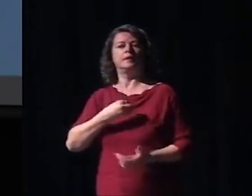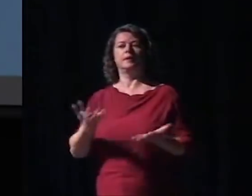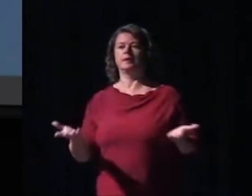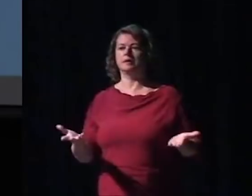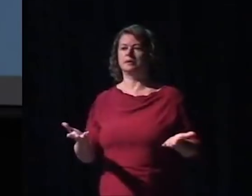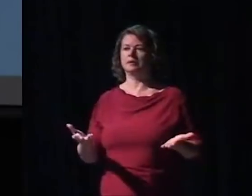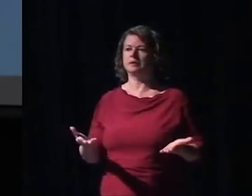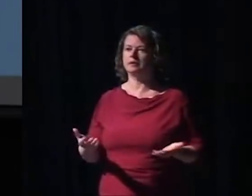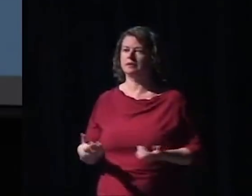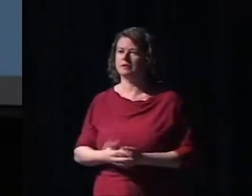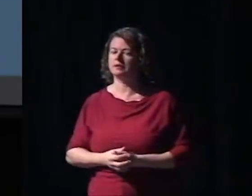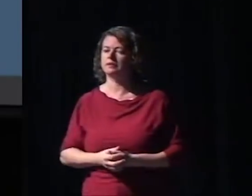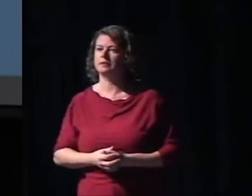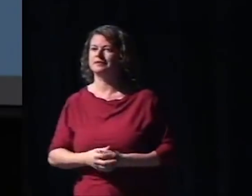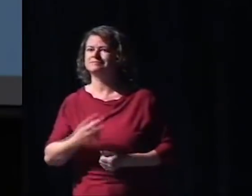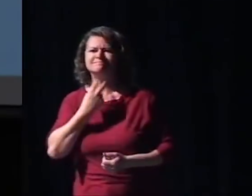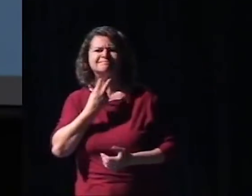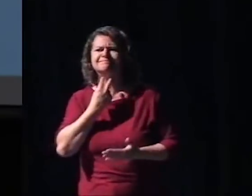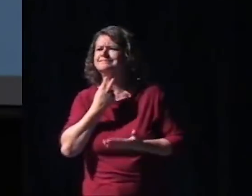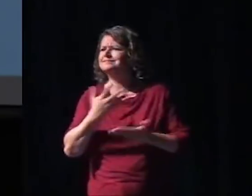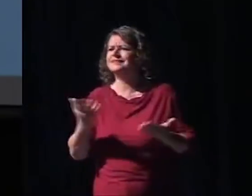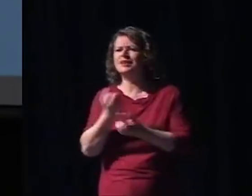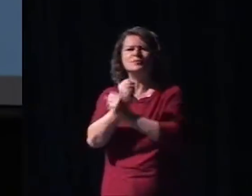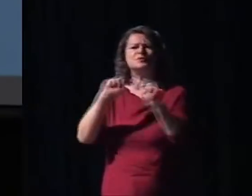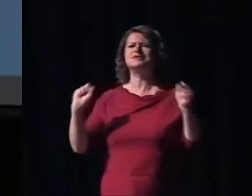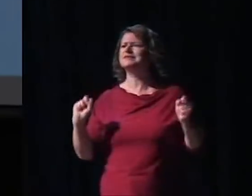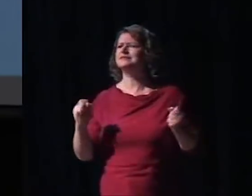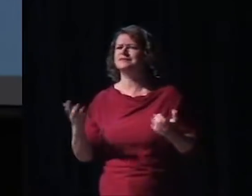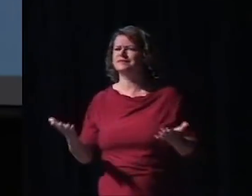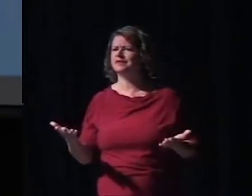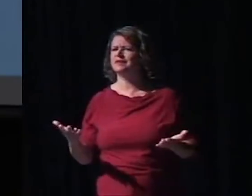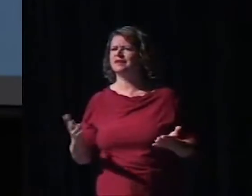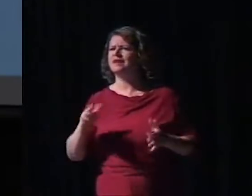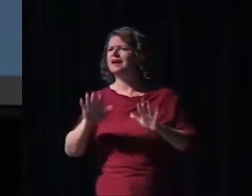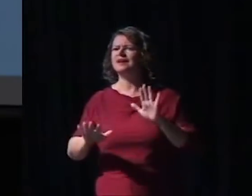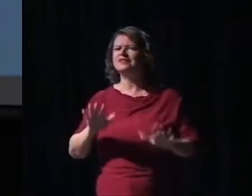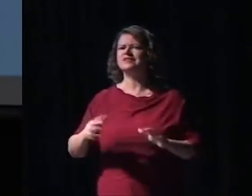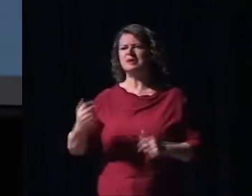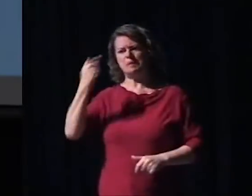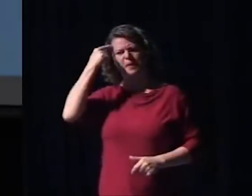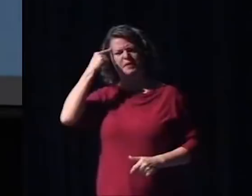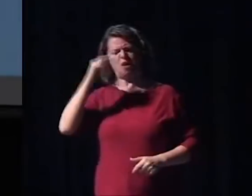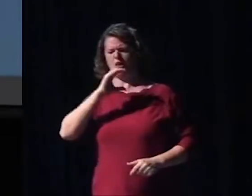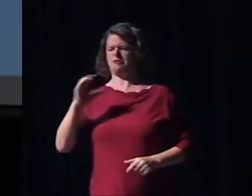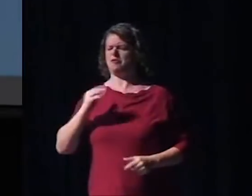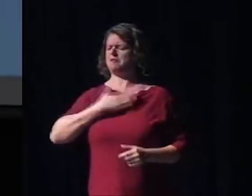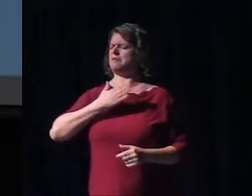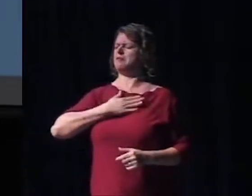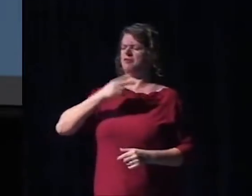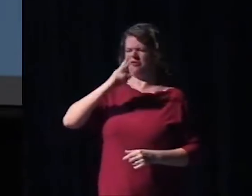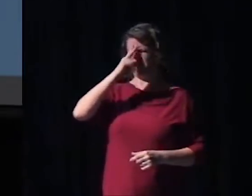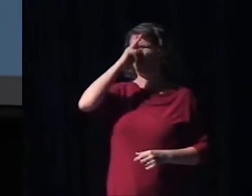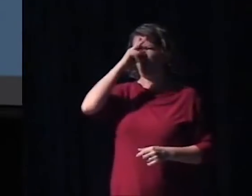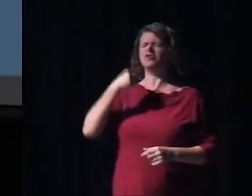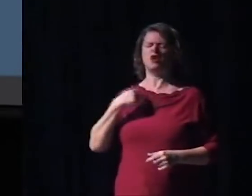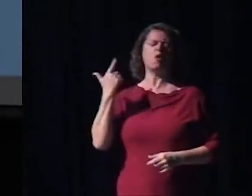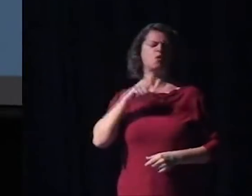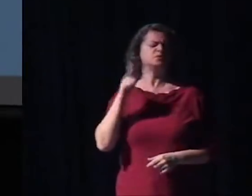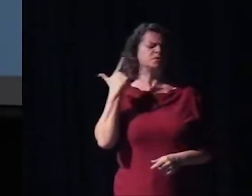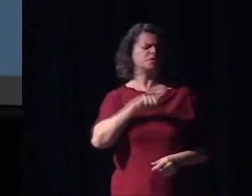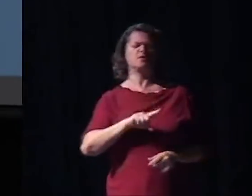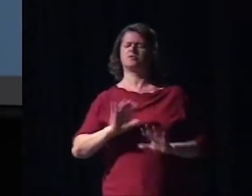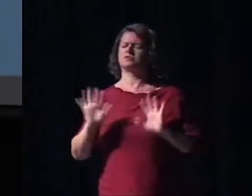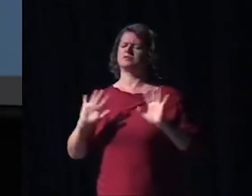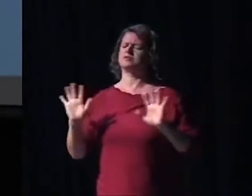alguém grande por uma porta pequena. Não passa por ali, nós, eu sou forte. Você está pensando o quê? Estão falando é com